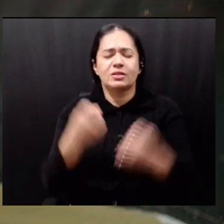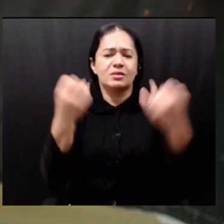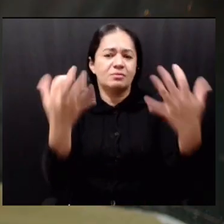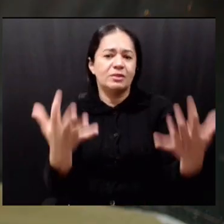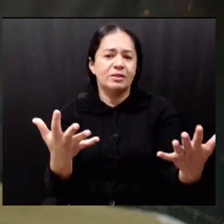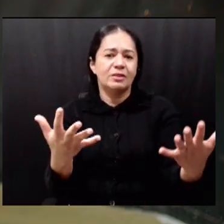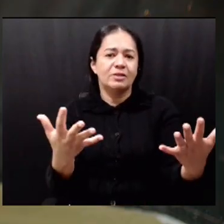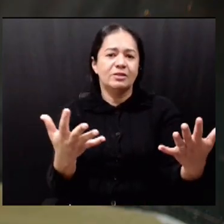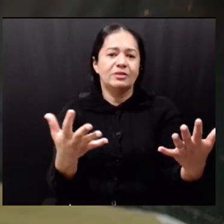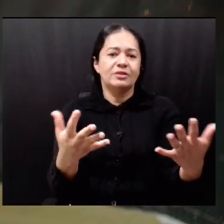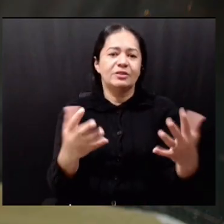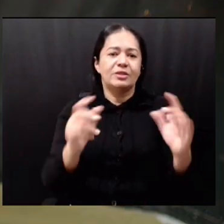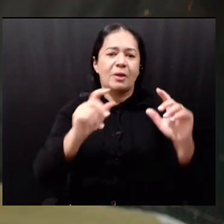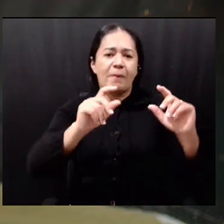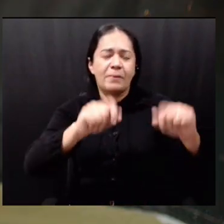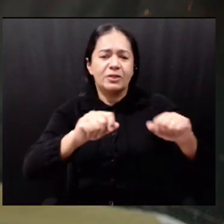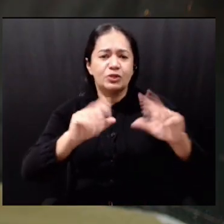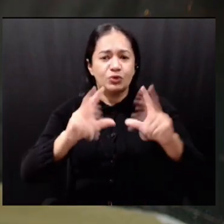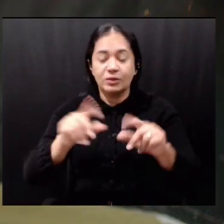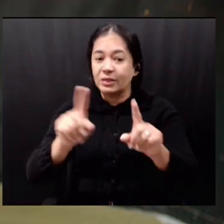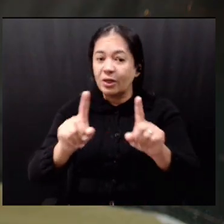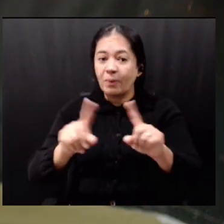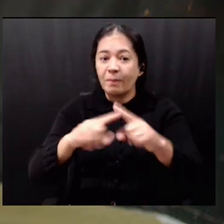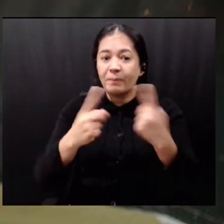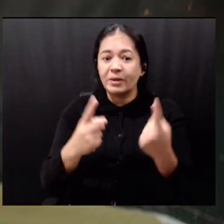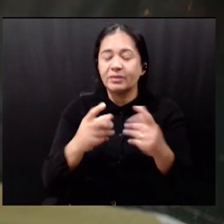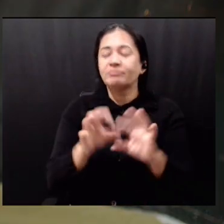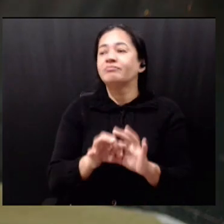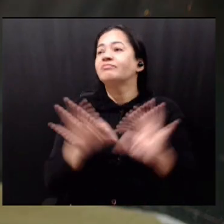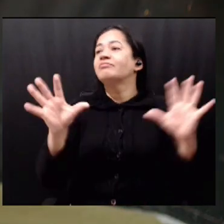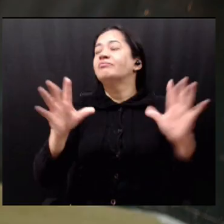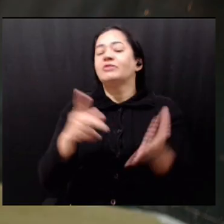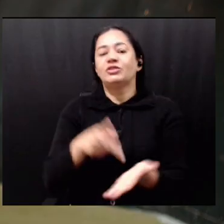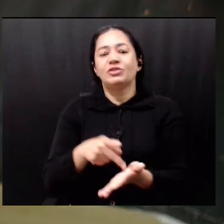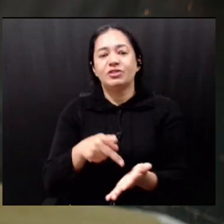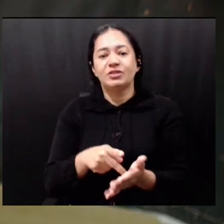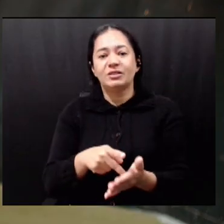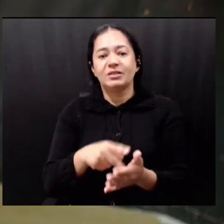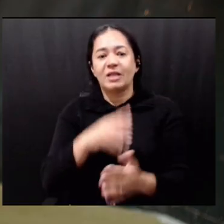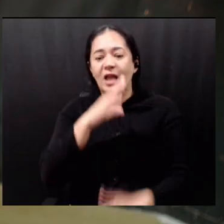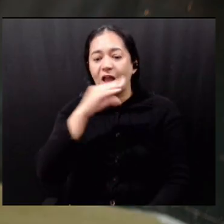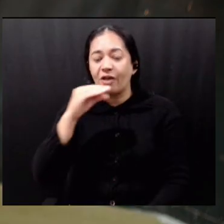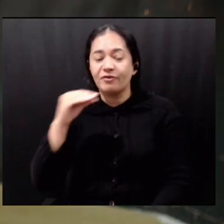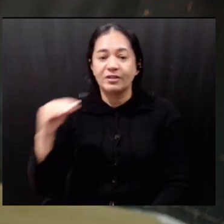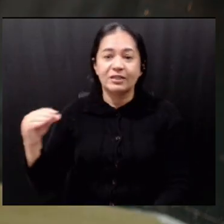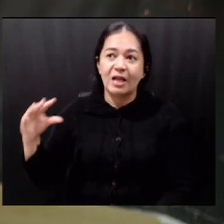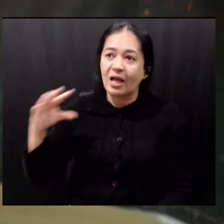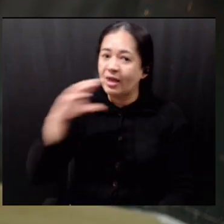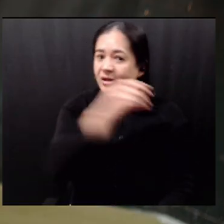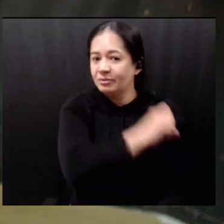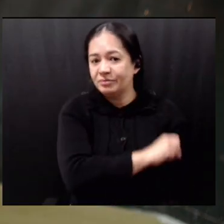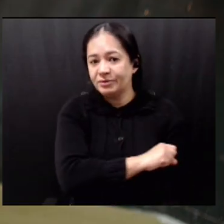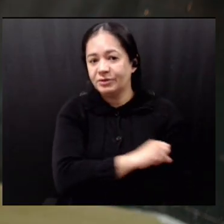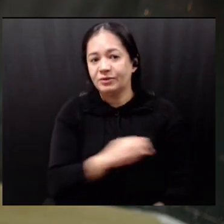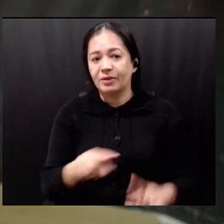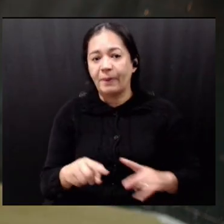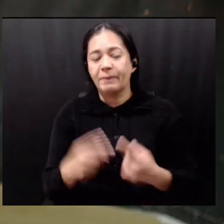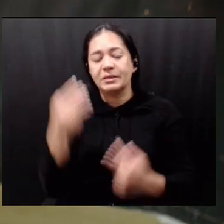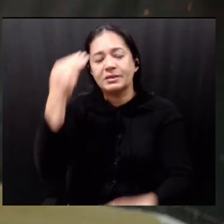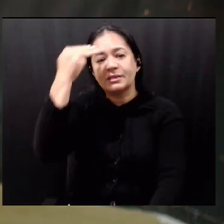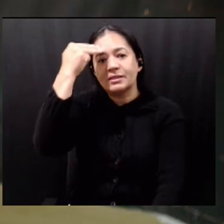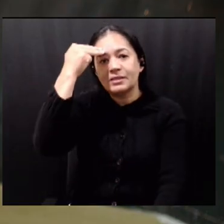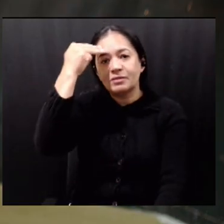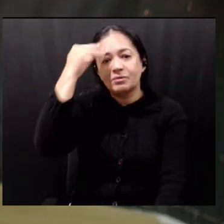tudo, mas de estar ali, disponível de verdade. A infância passa rápido demais, mas as memórias que a gente